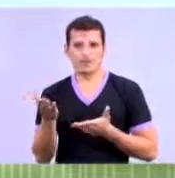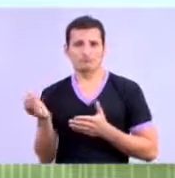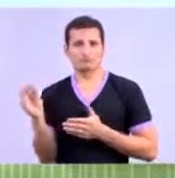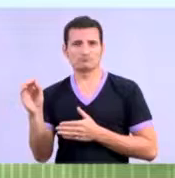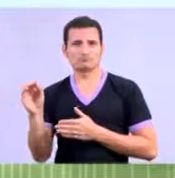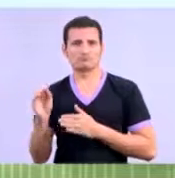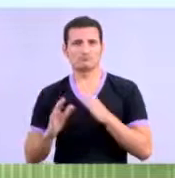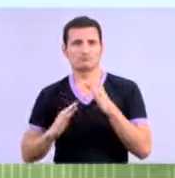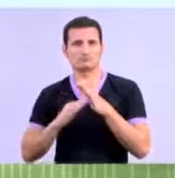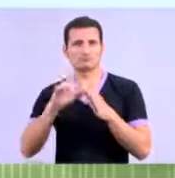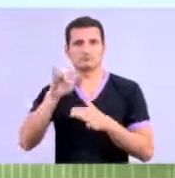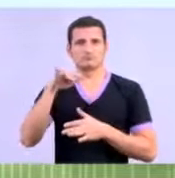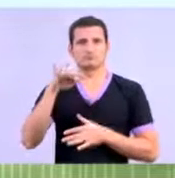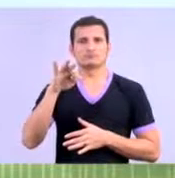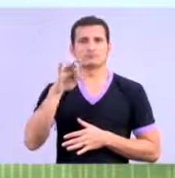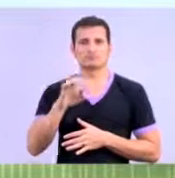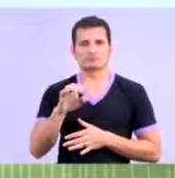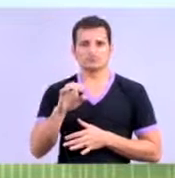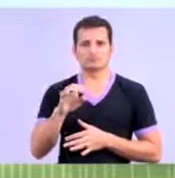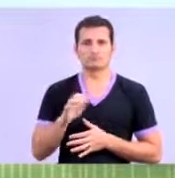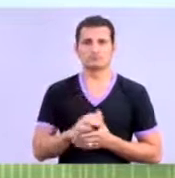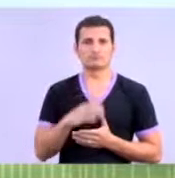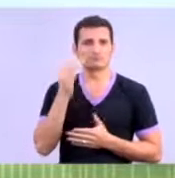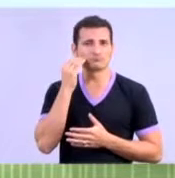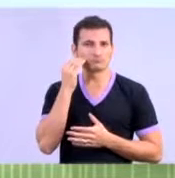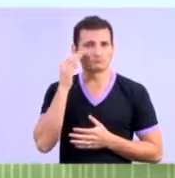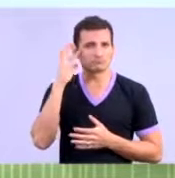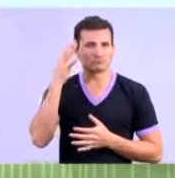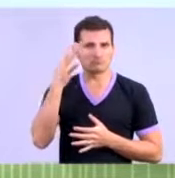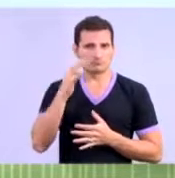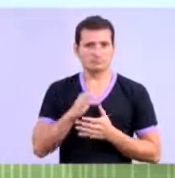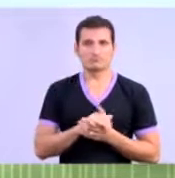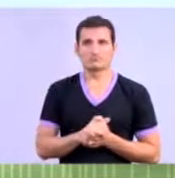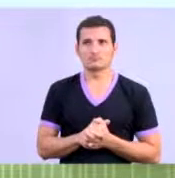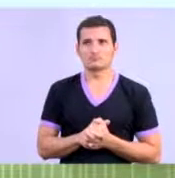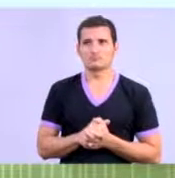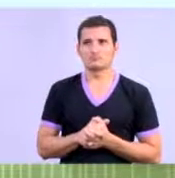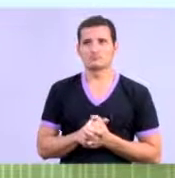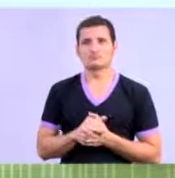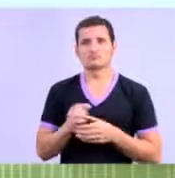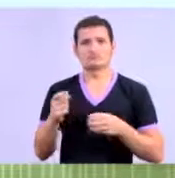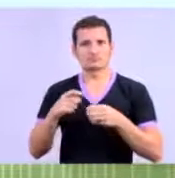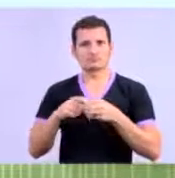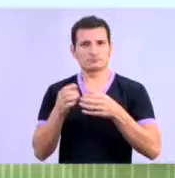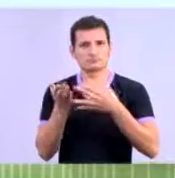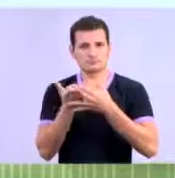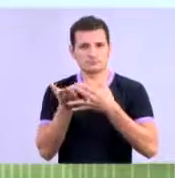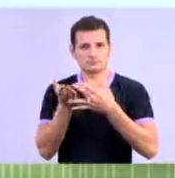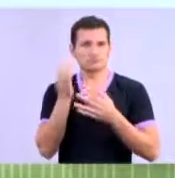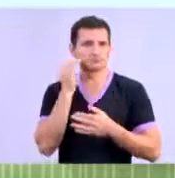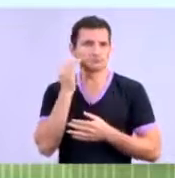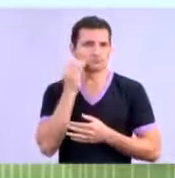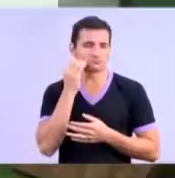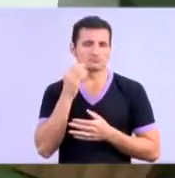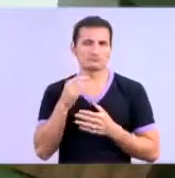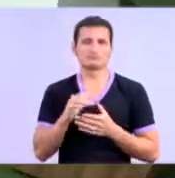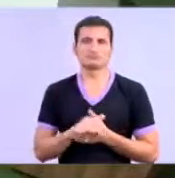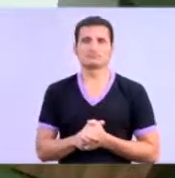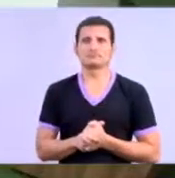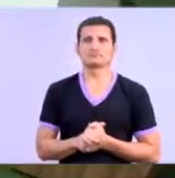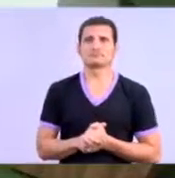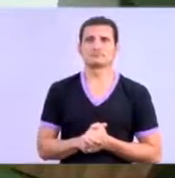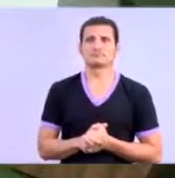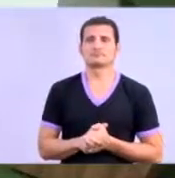outra característica chamada limite. Vamos tentar resolver isso aí, no retorno a gente tenta comentar as resoluções. Até